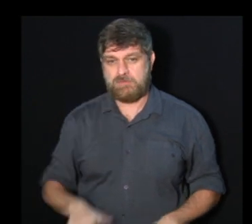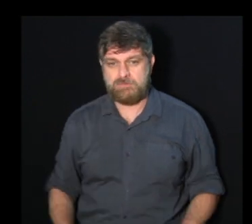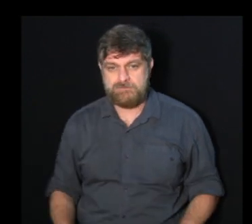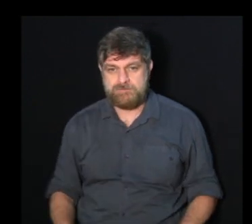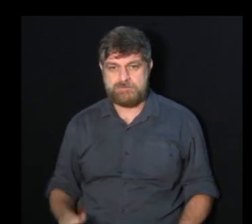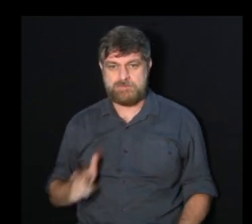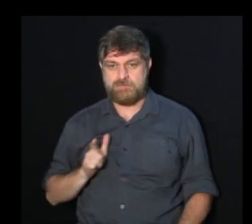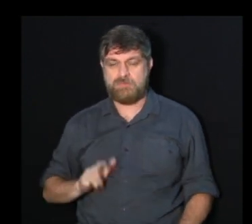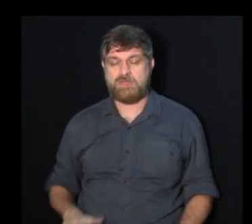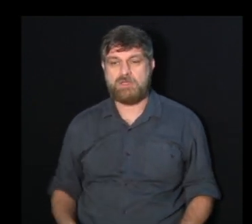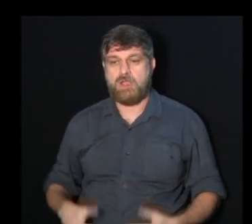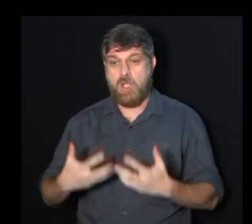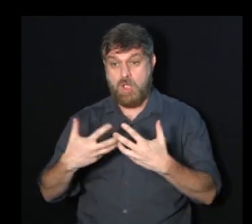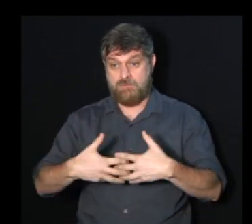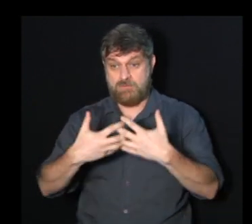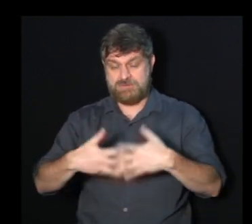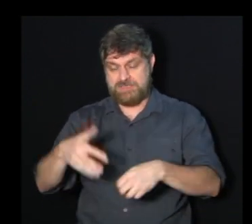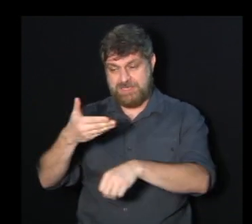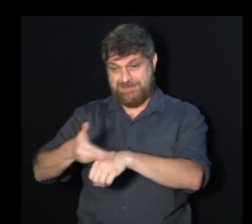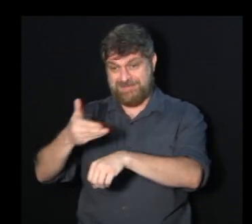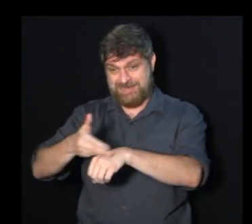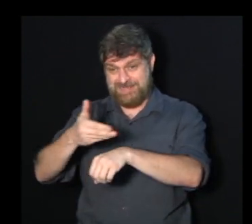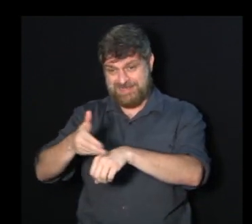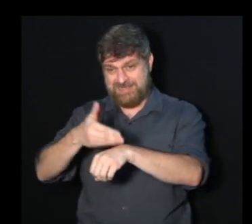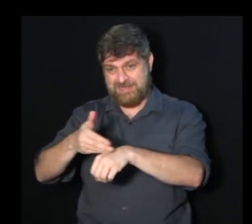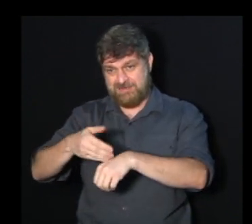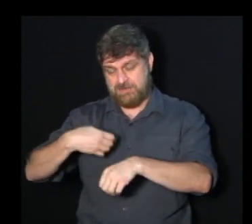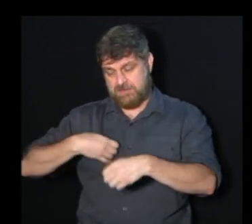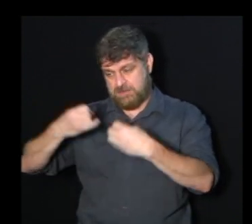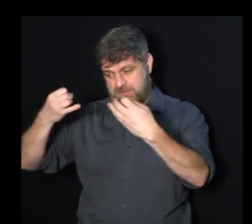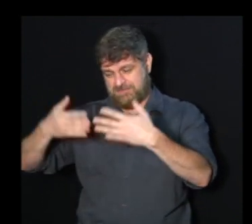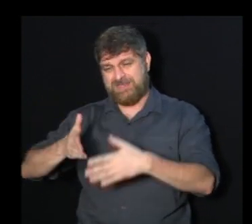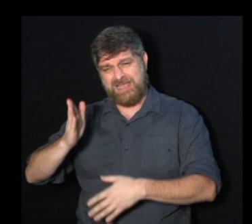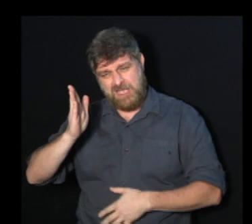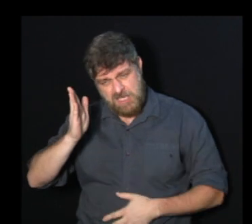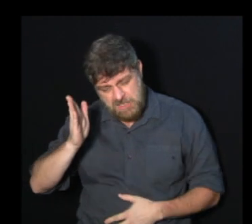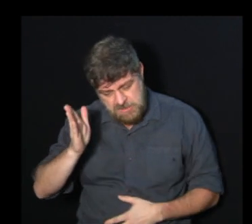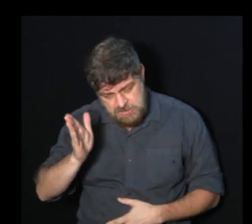treinamento funcional, que é exatamente aquele que eu falei para vocês,